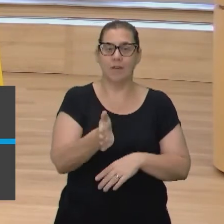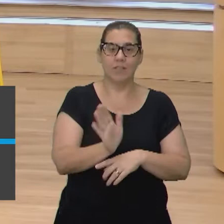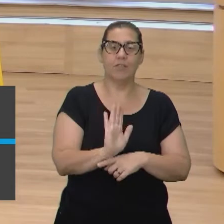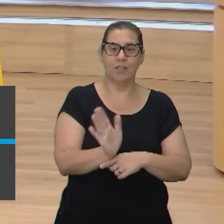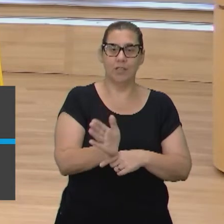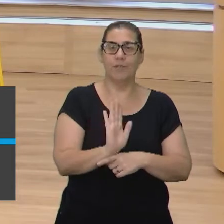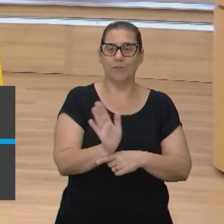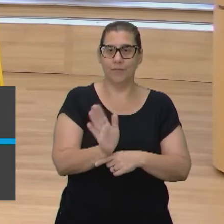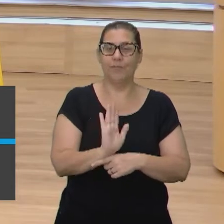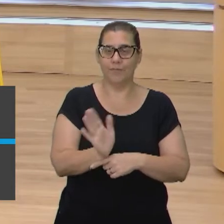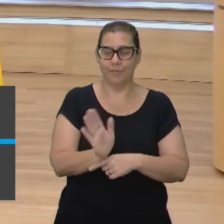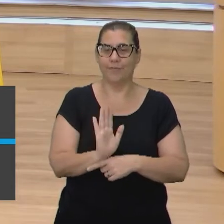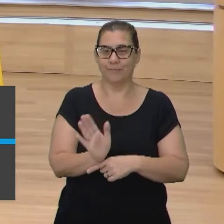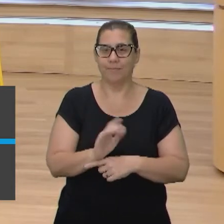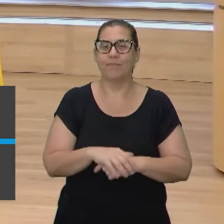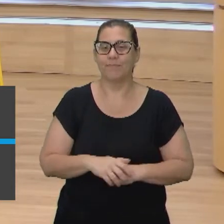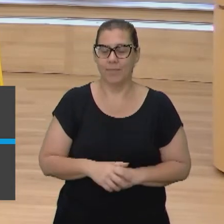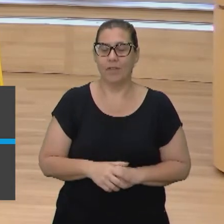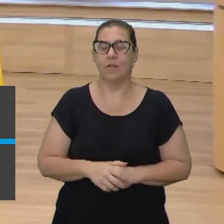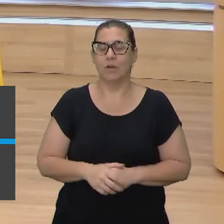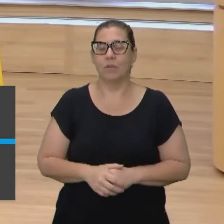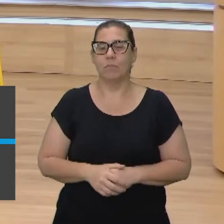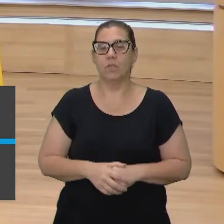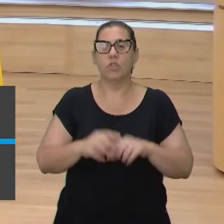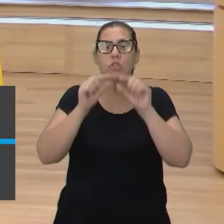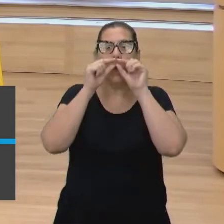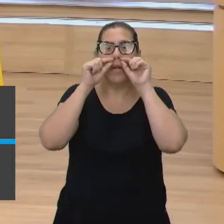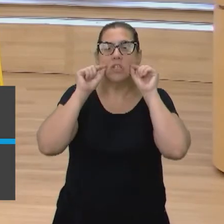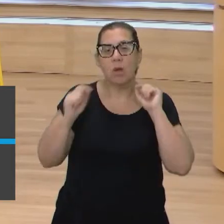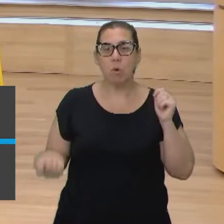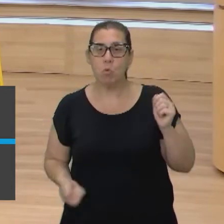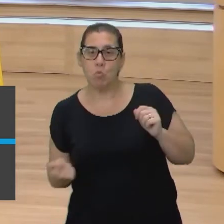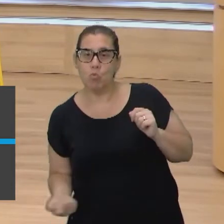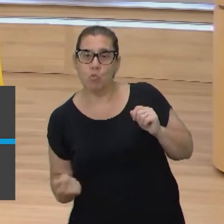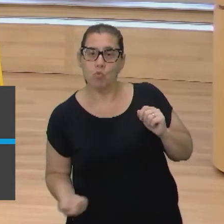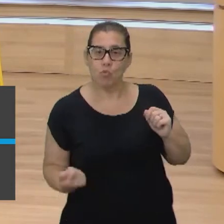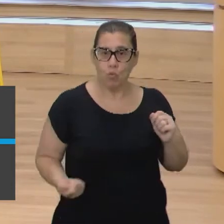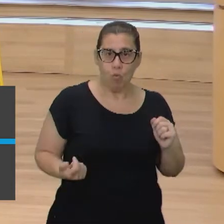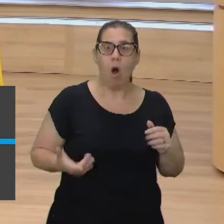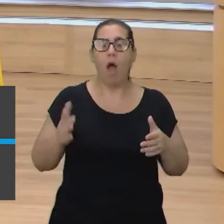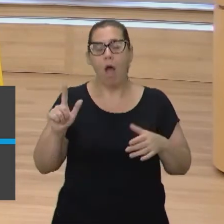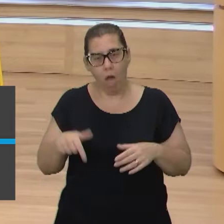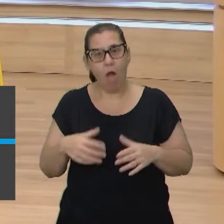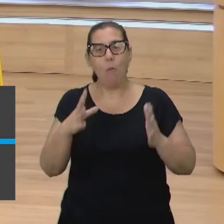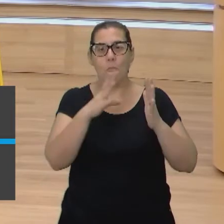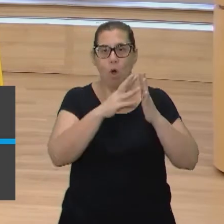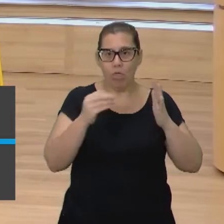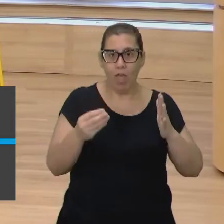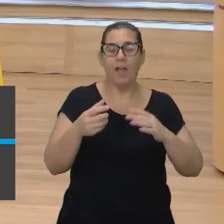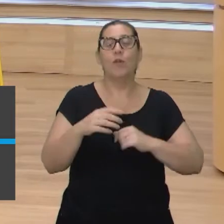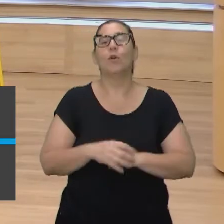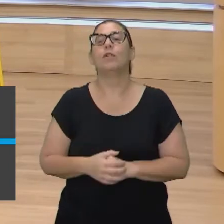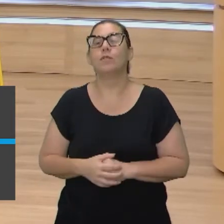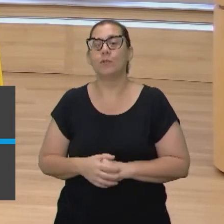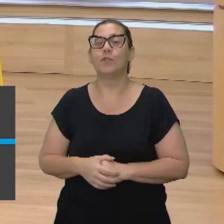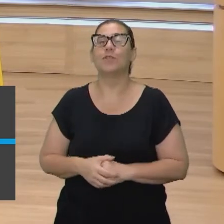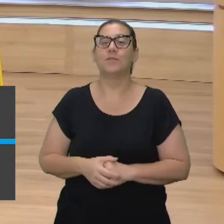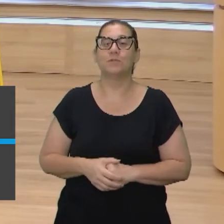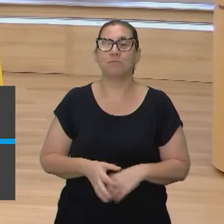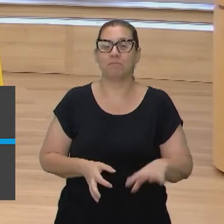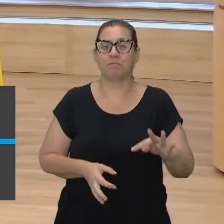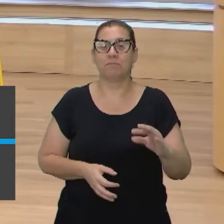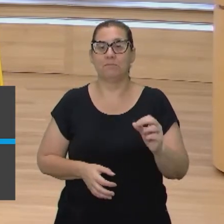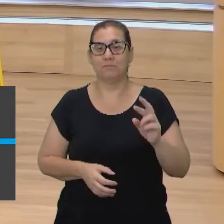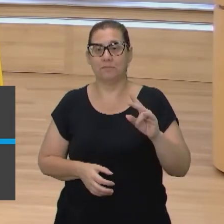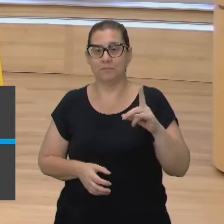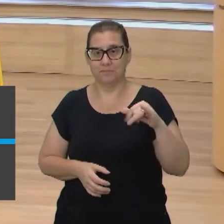Chaplin, que se chama Tempos Modernos. Esse filme é o que melhor ilustra esse modelo que eu estou falando, que é o o Fordismo e